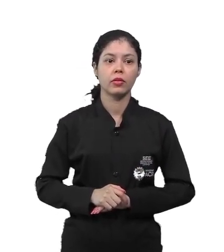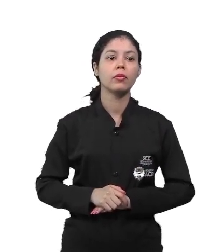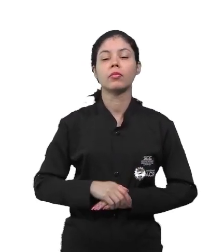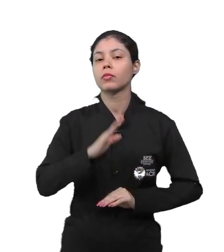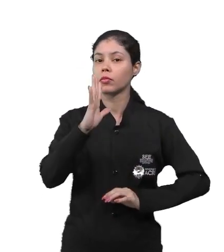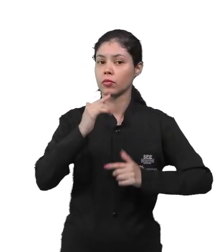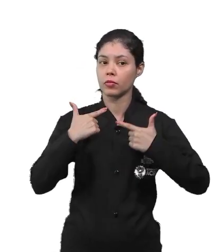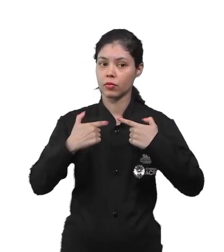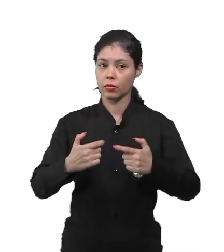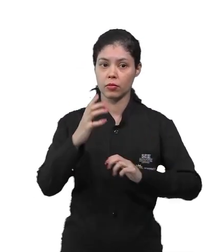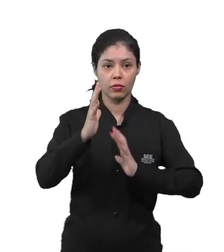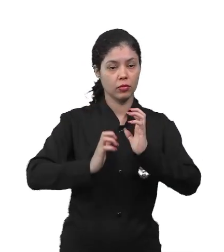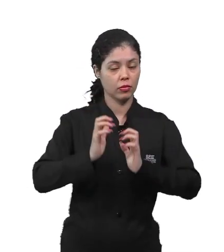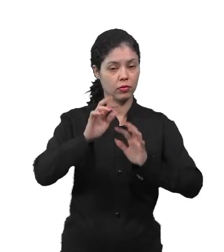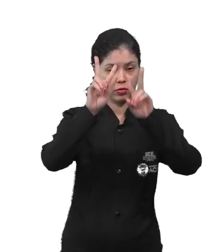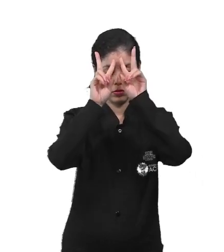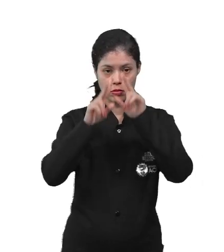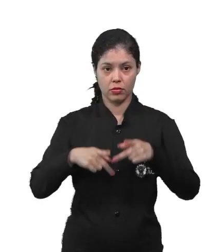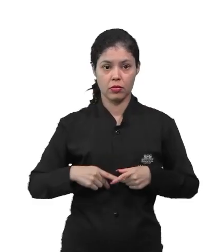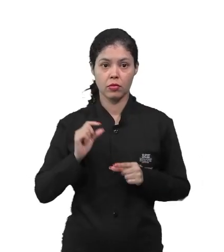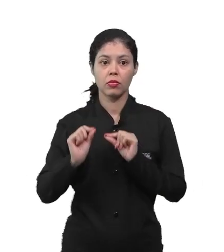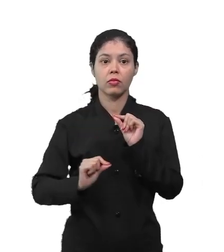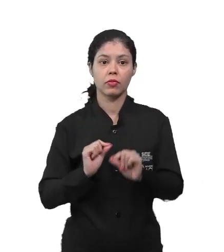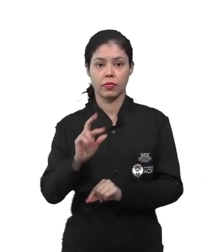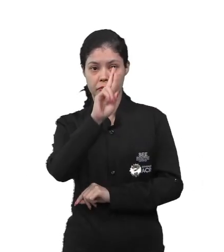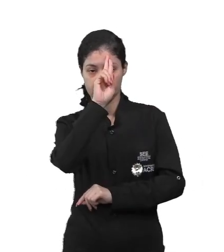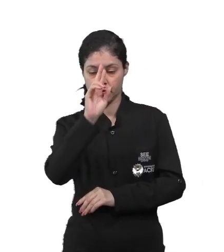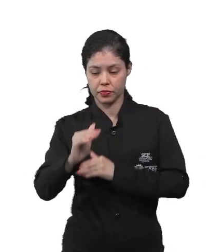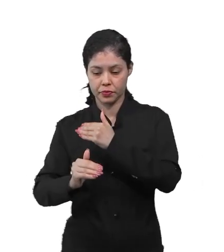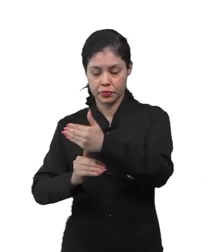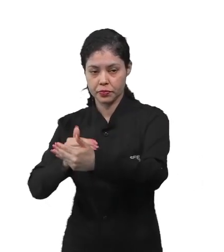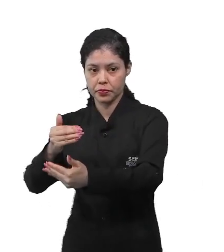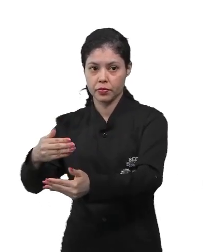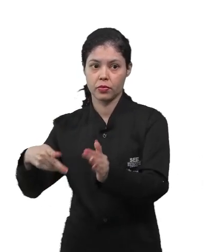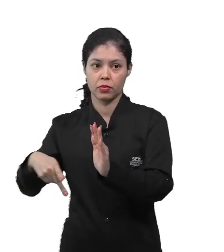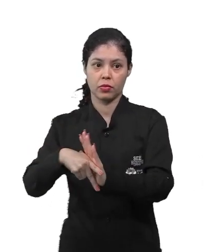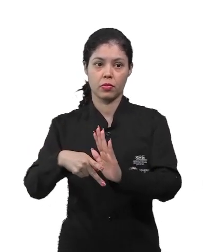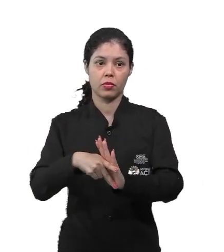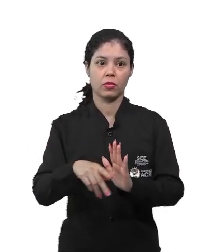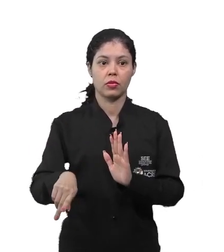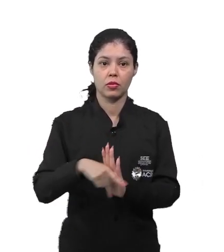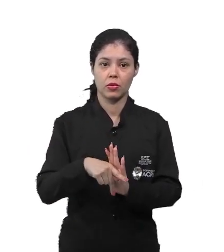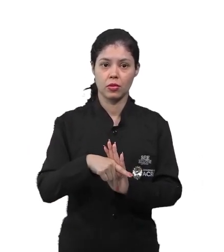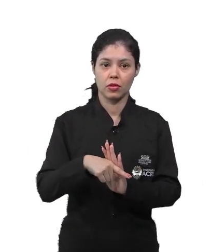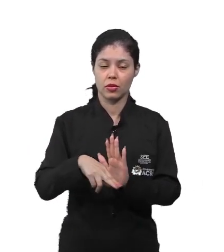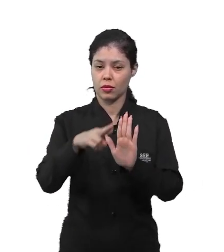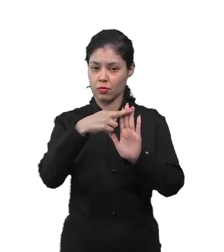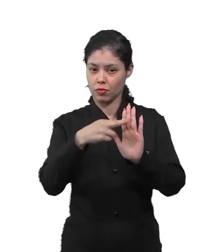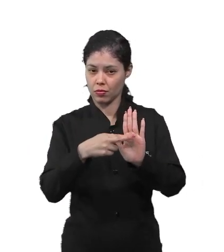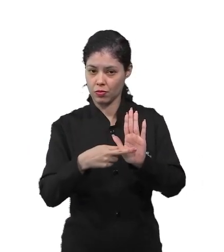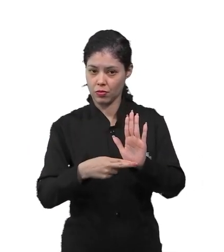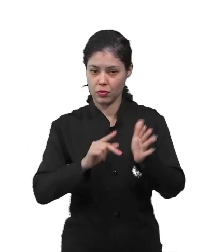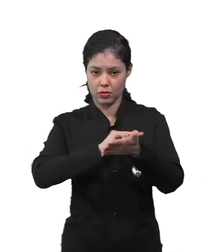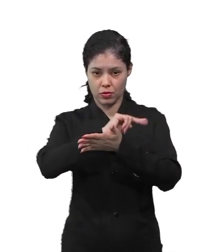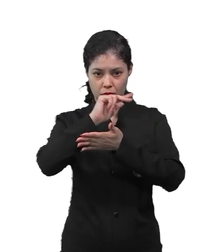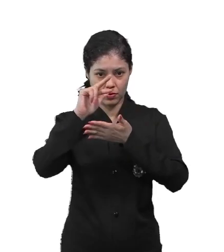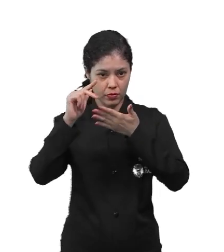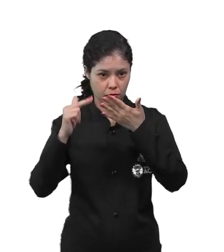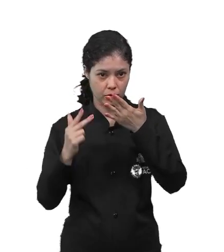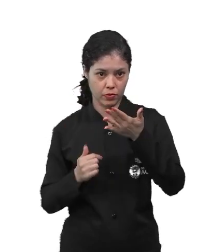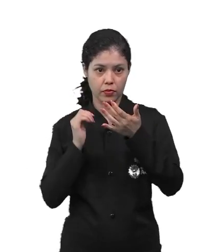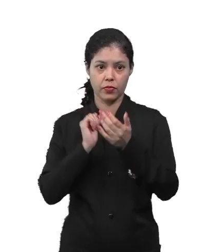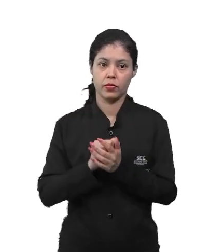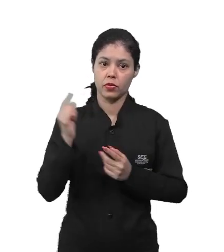conflitos humanos são, ao longo da história, alimentados por uma variedade de fatores,